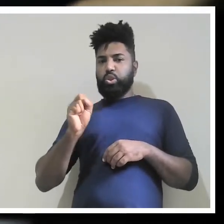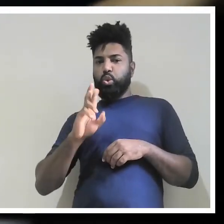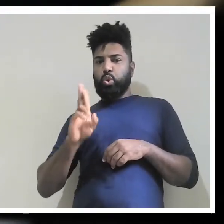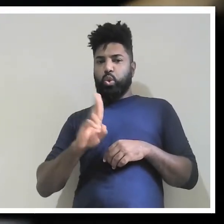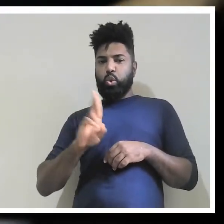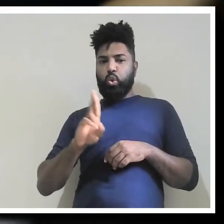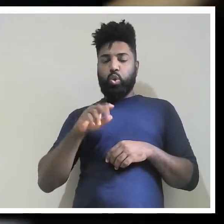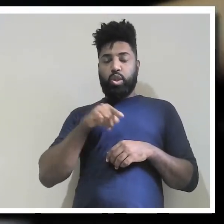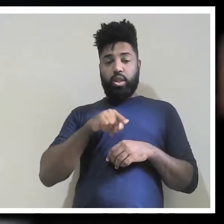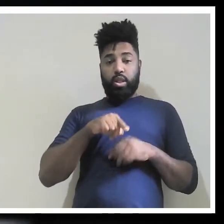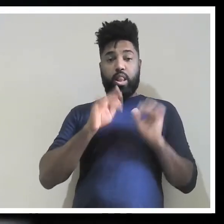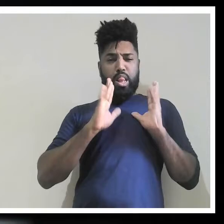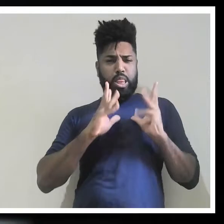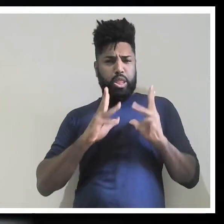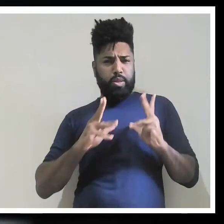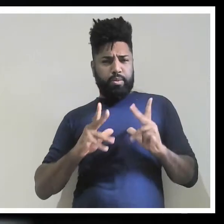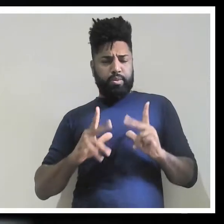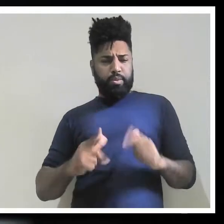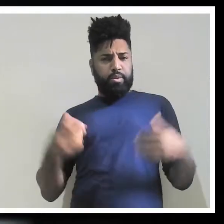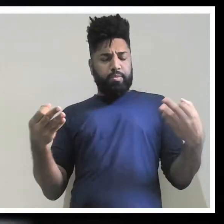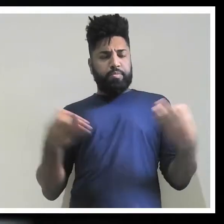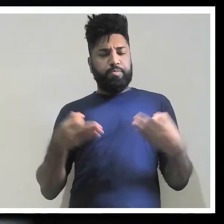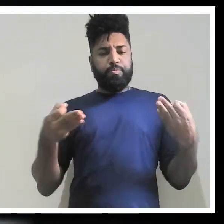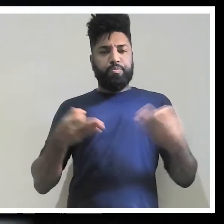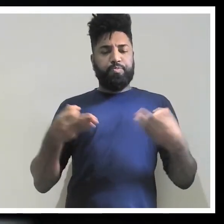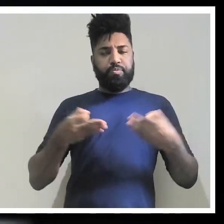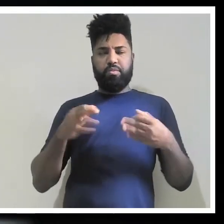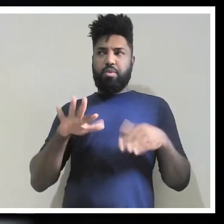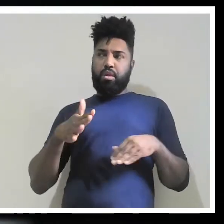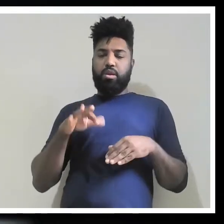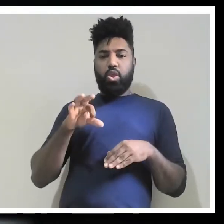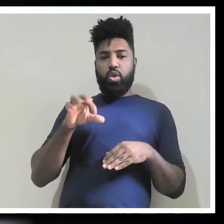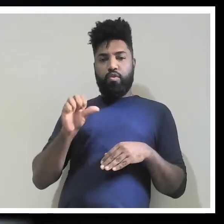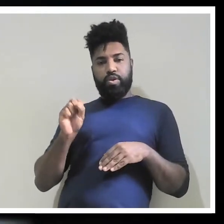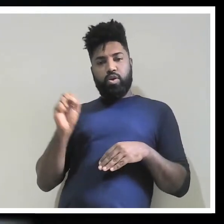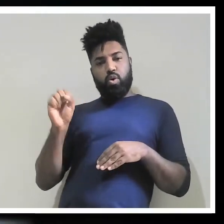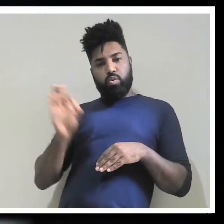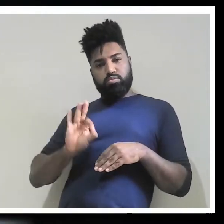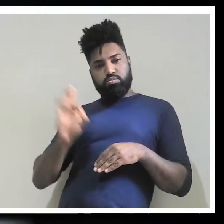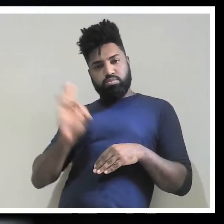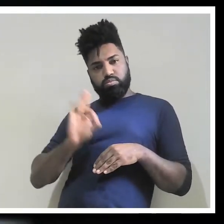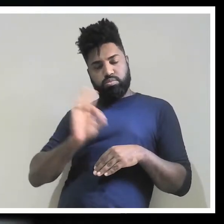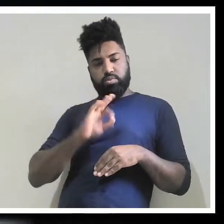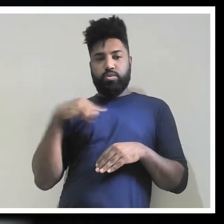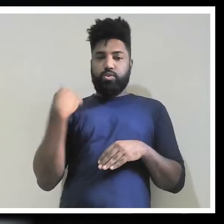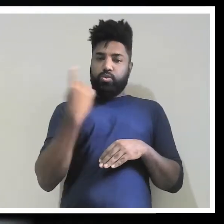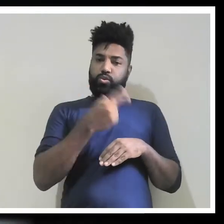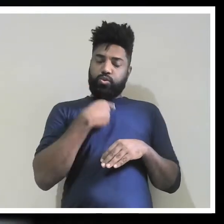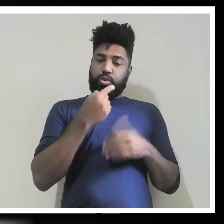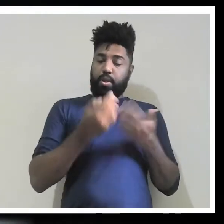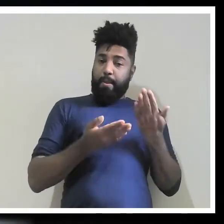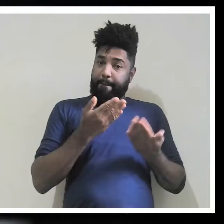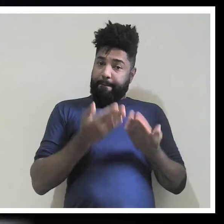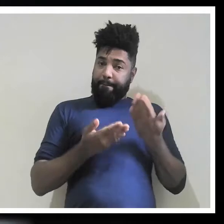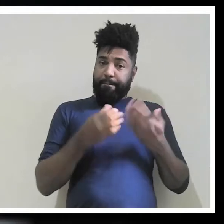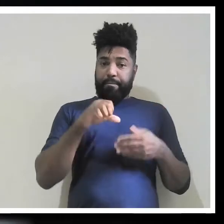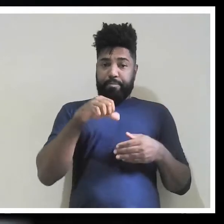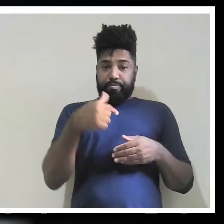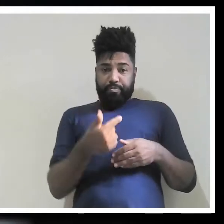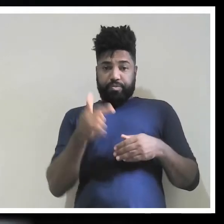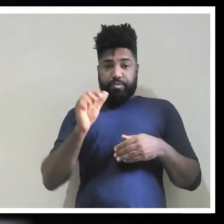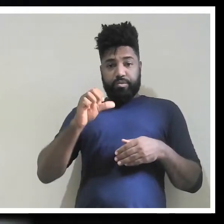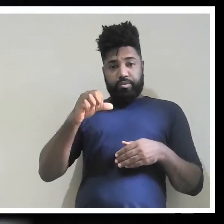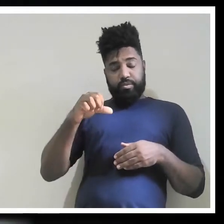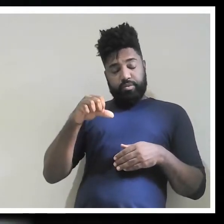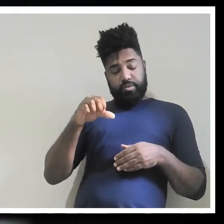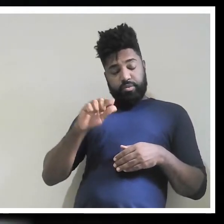R$18, ela é bem pura. Em geral, a pureza é de 98%. Então nós vamos pesar 92 gramas de ureia